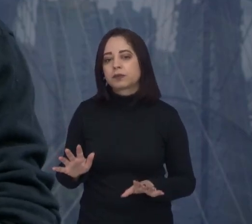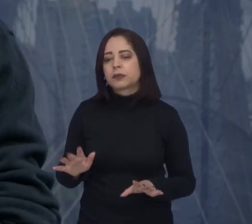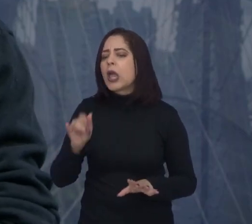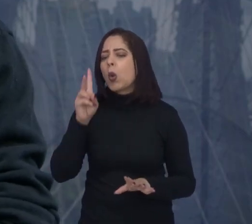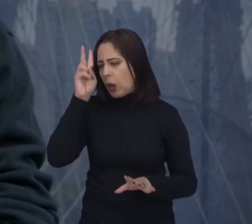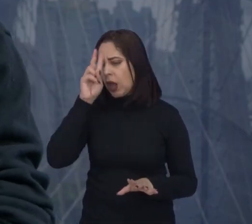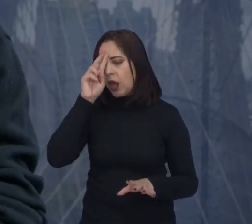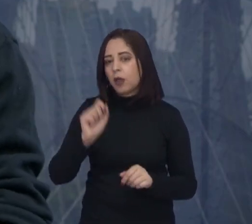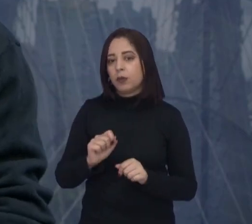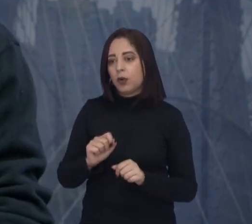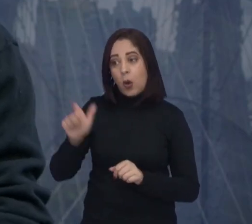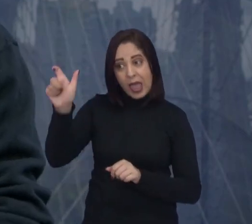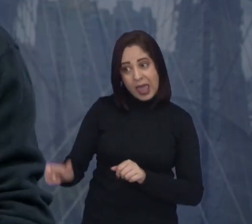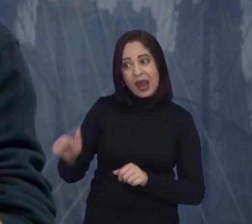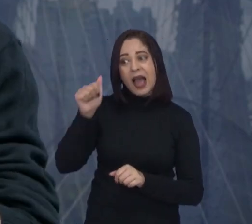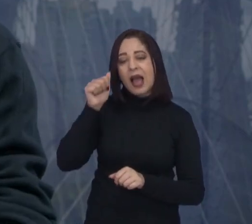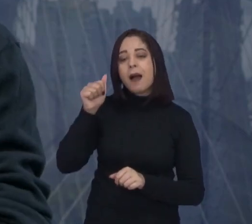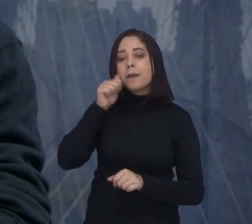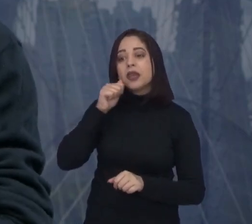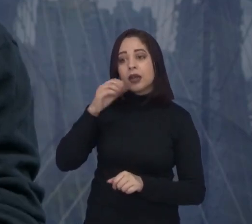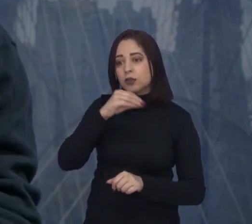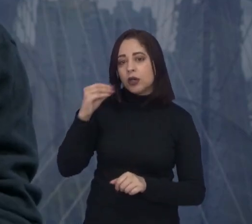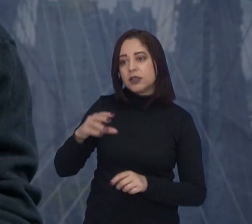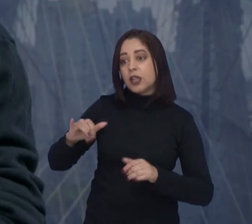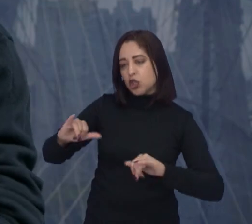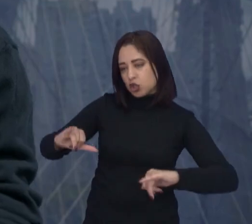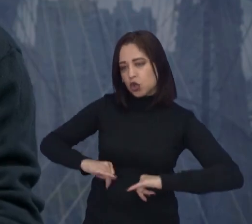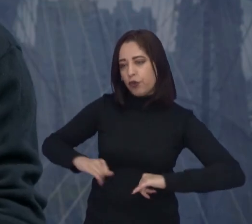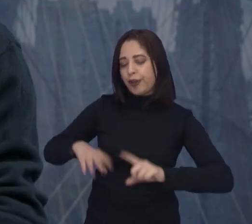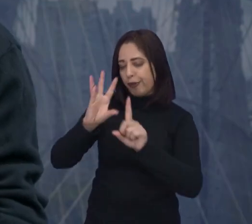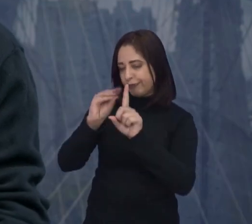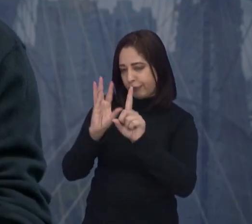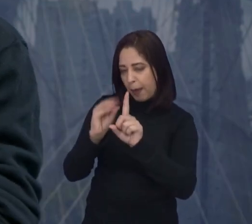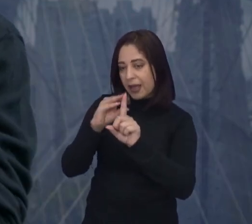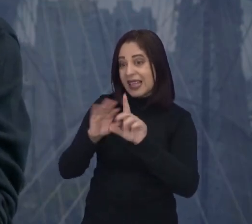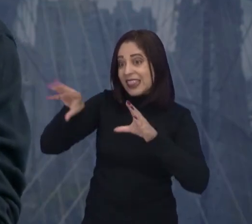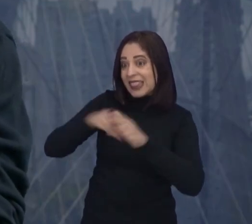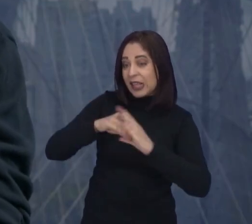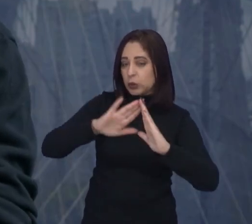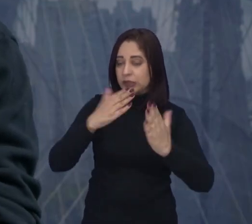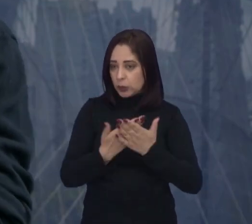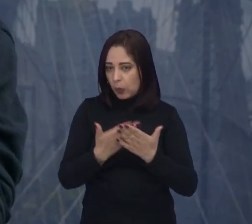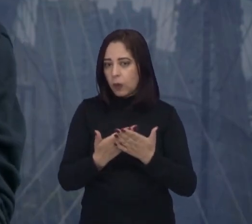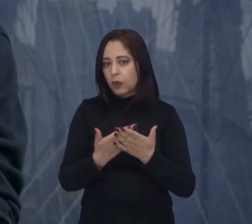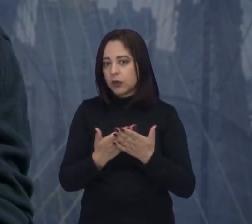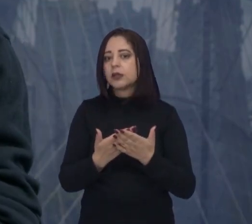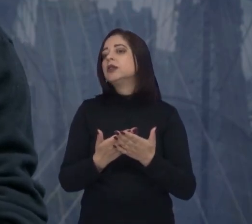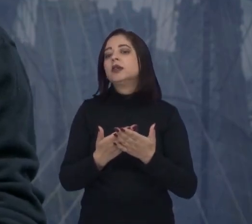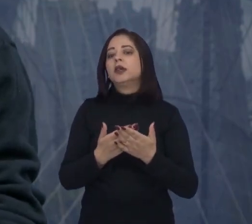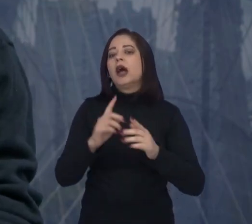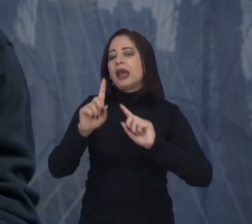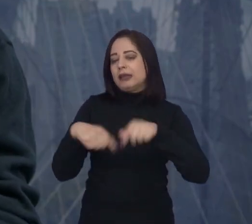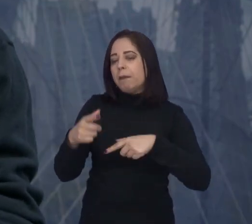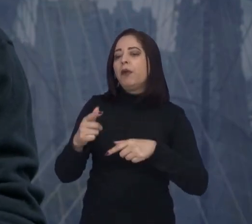uma adolescente que eu estava atendendo que sofreu um assédio dentro da escola e aquilo permeou, atendi ela na fase adulta, né,